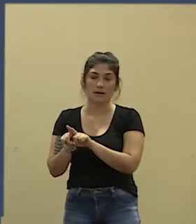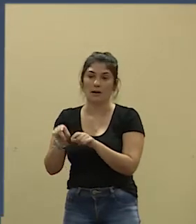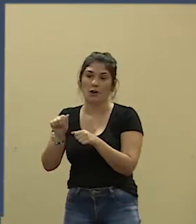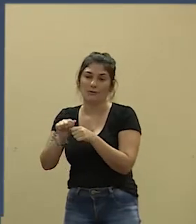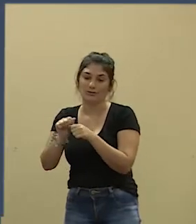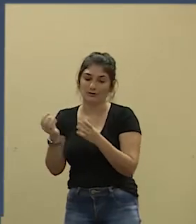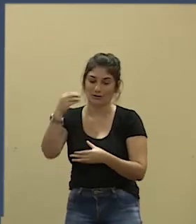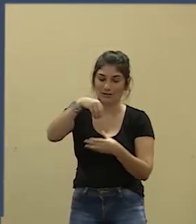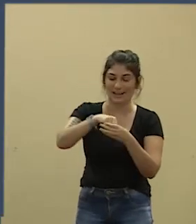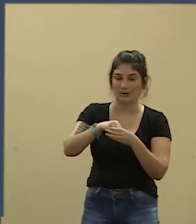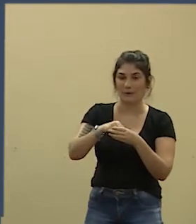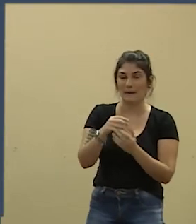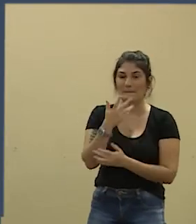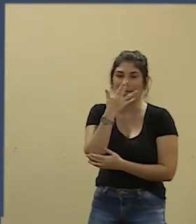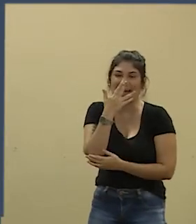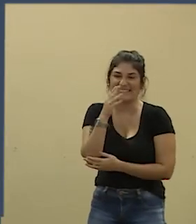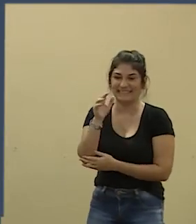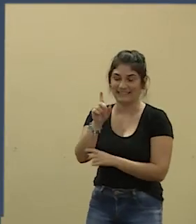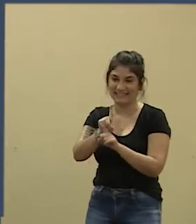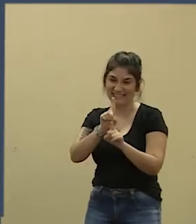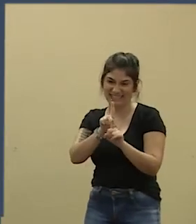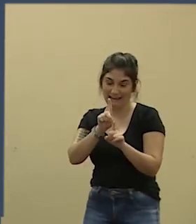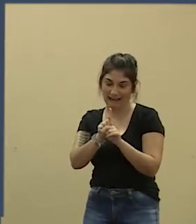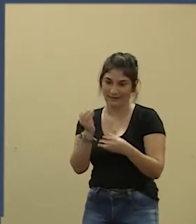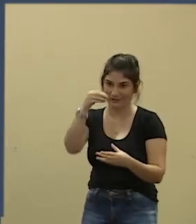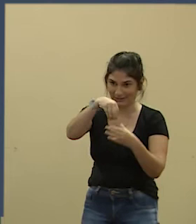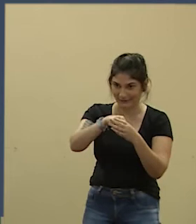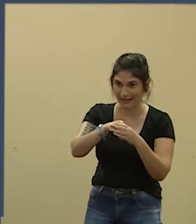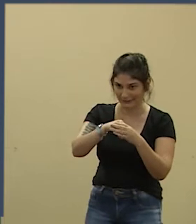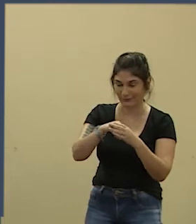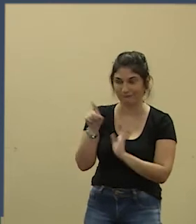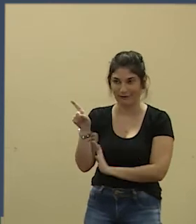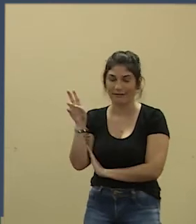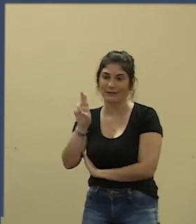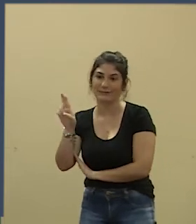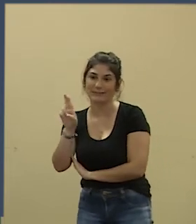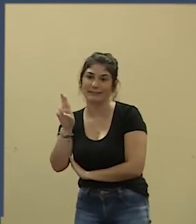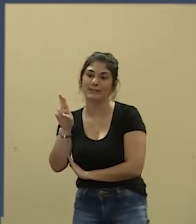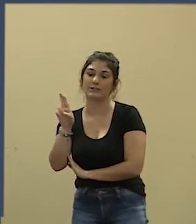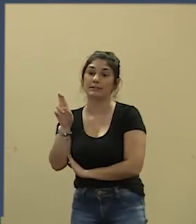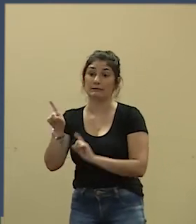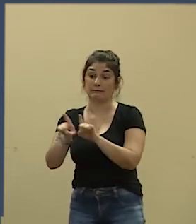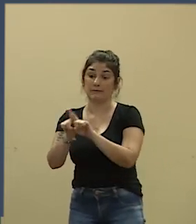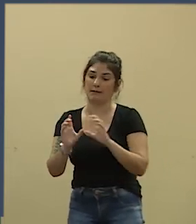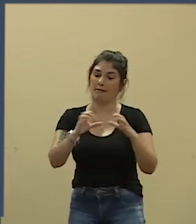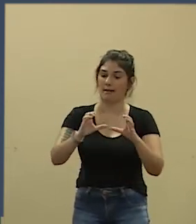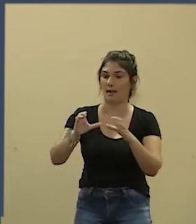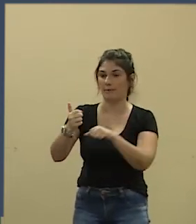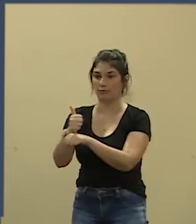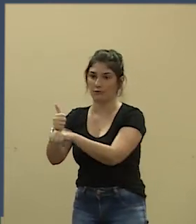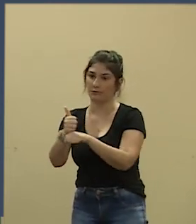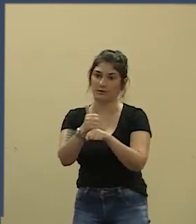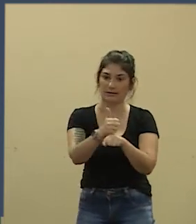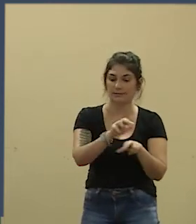nossa sead e interna lá é que a gente tem também uma equipe multidisciplinar aqui faz